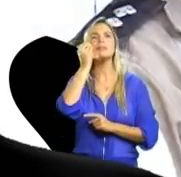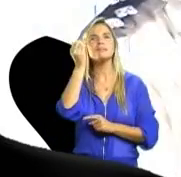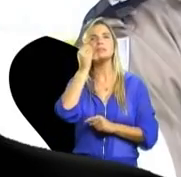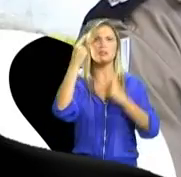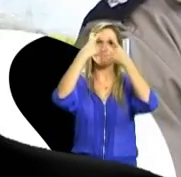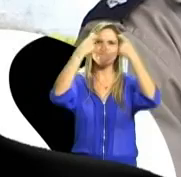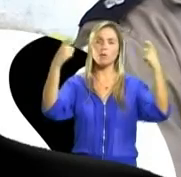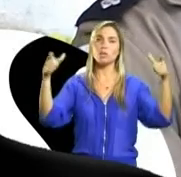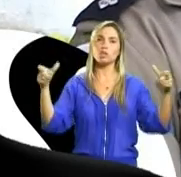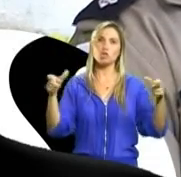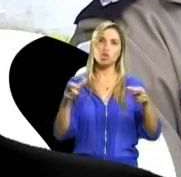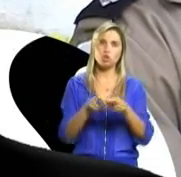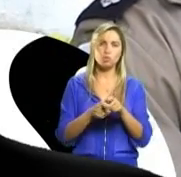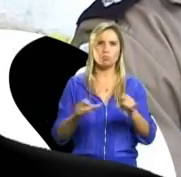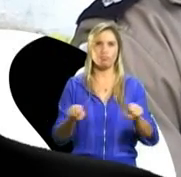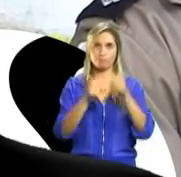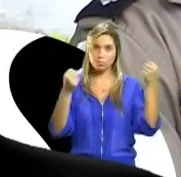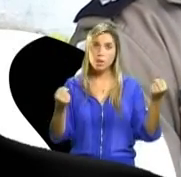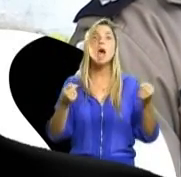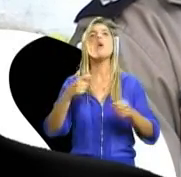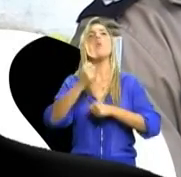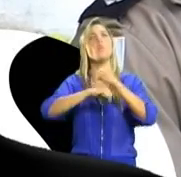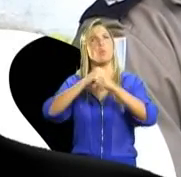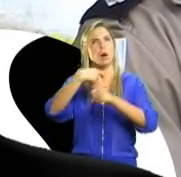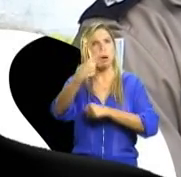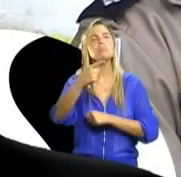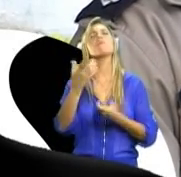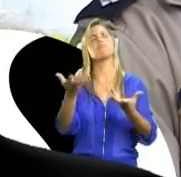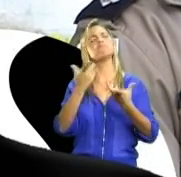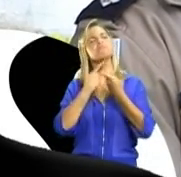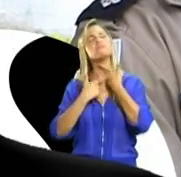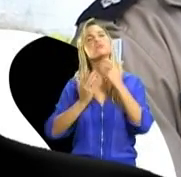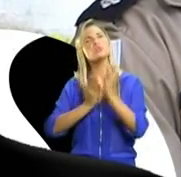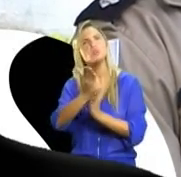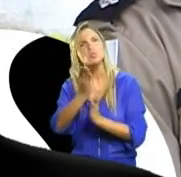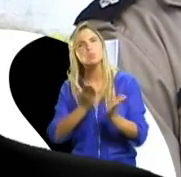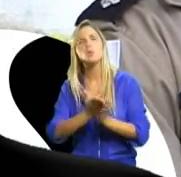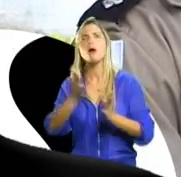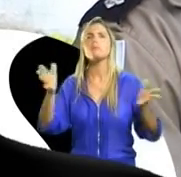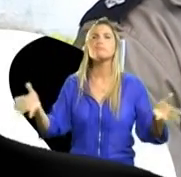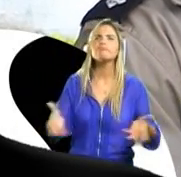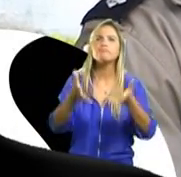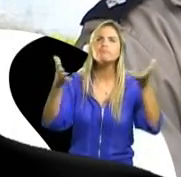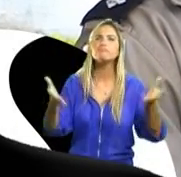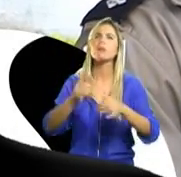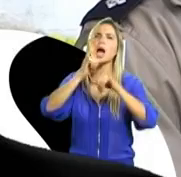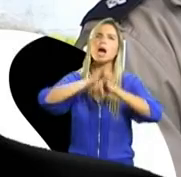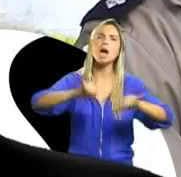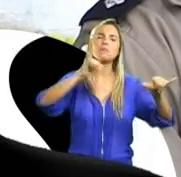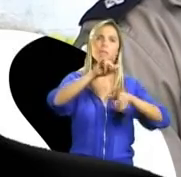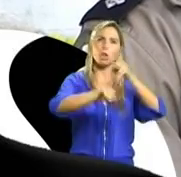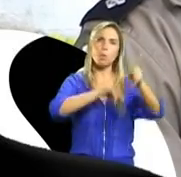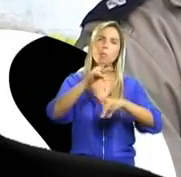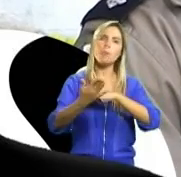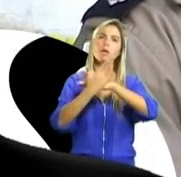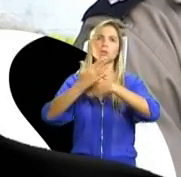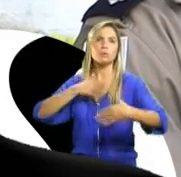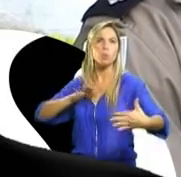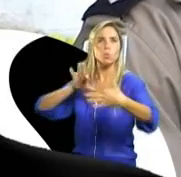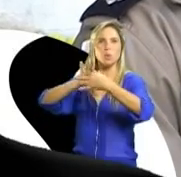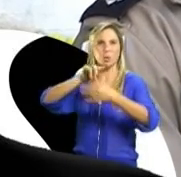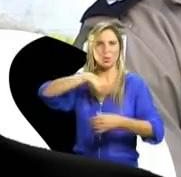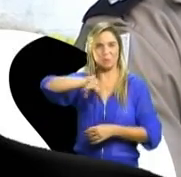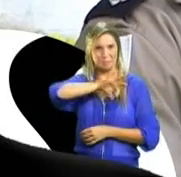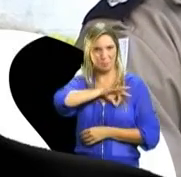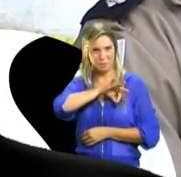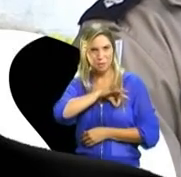criminalidade. Uhum. Próximo ano, continuar na implantação, né, a questão da mobilização comunitária, que é muito importante para o nosso trabalho.